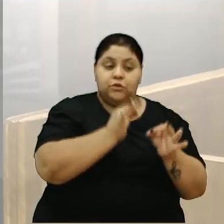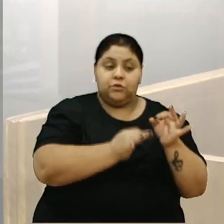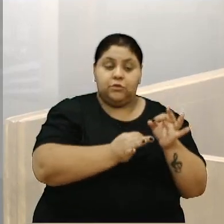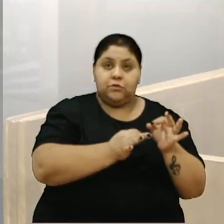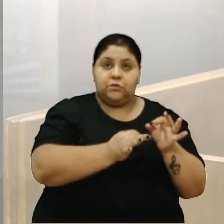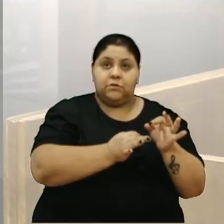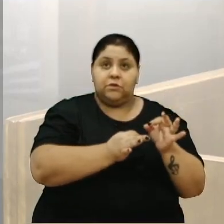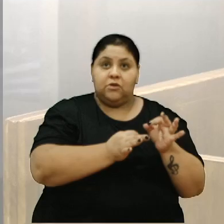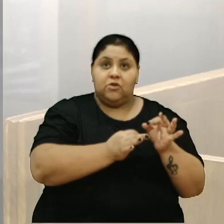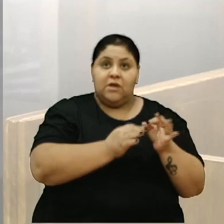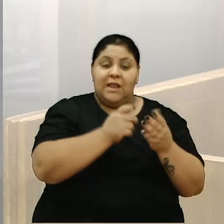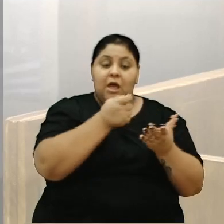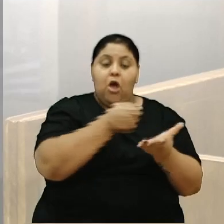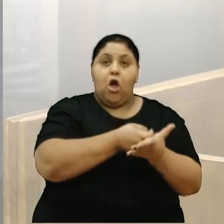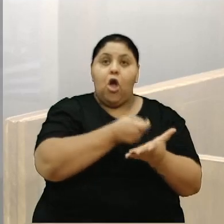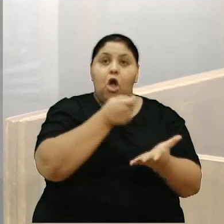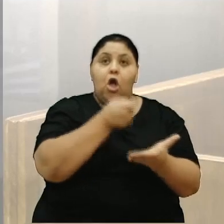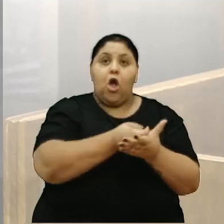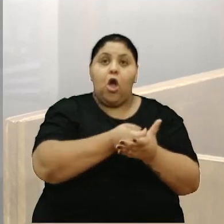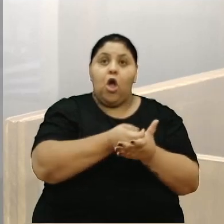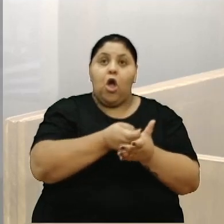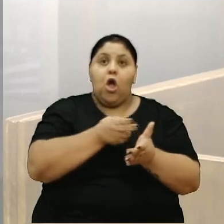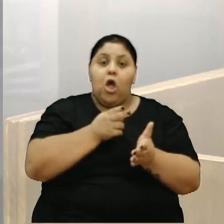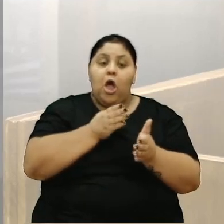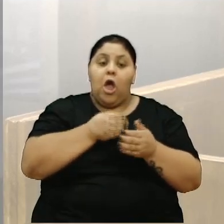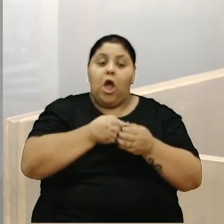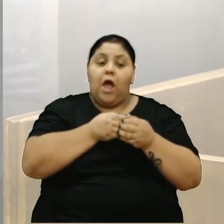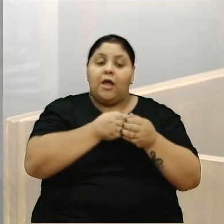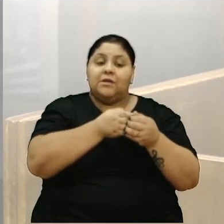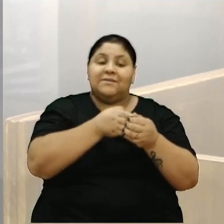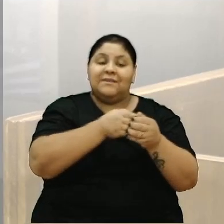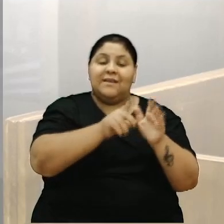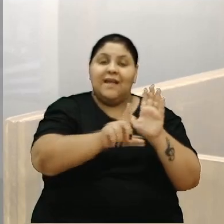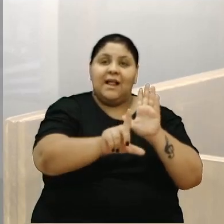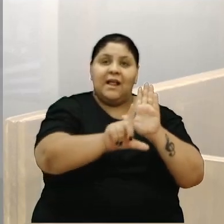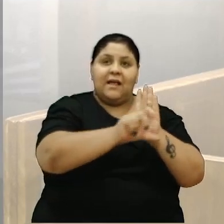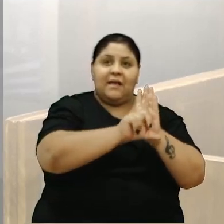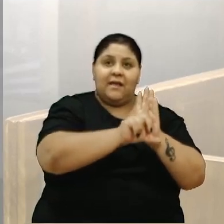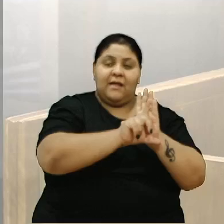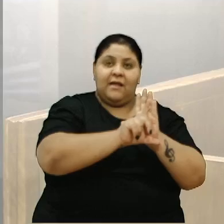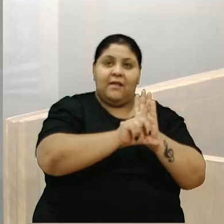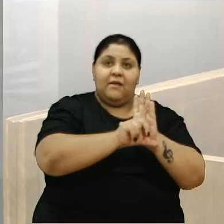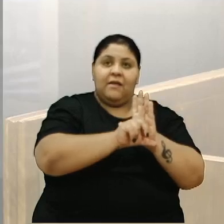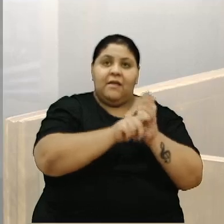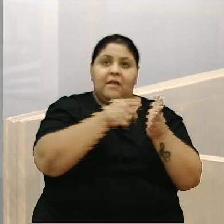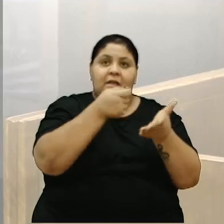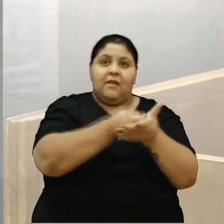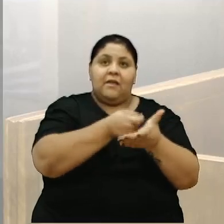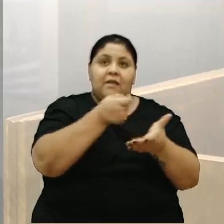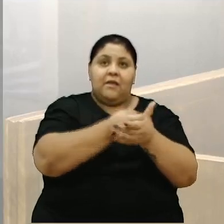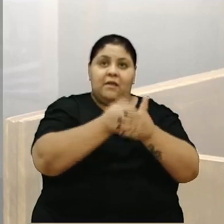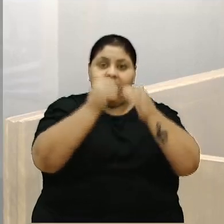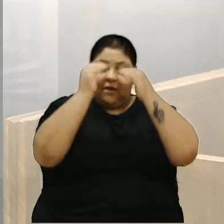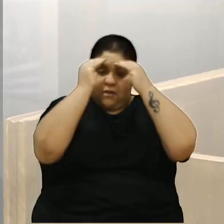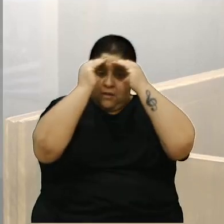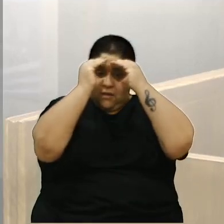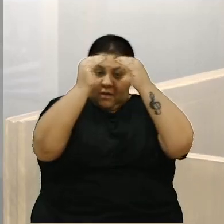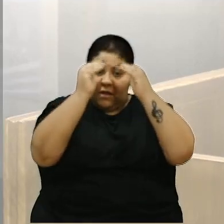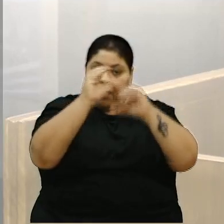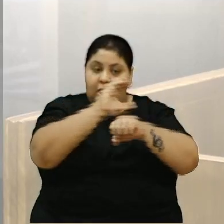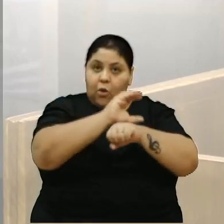é obrigado a seguir a lei. Ele é obrigado a respeitar a